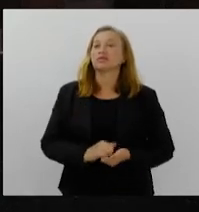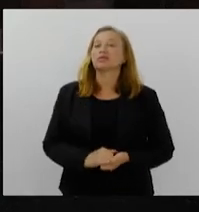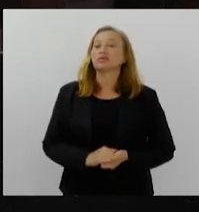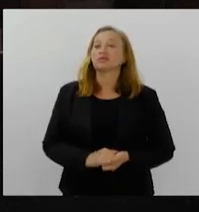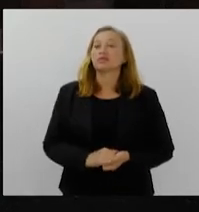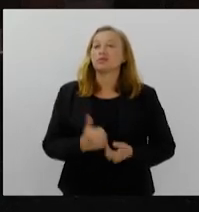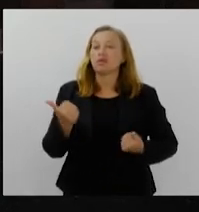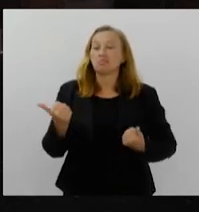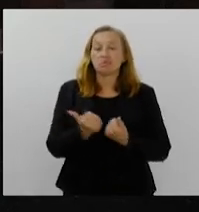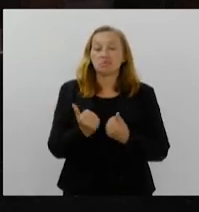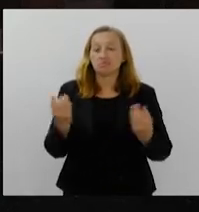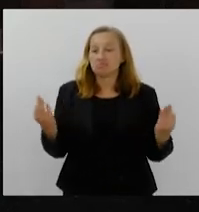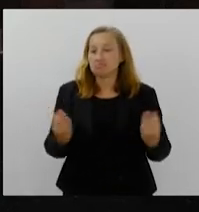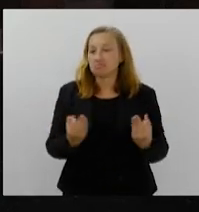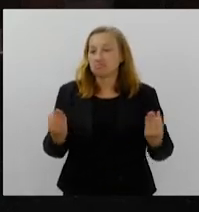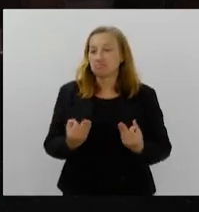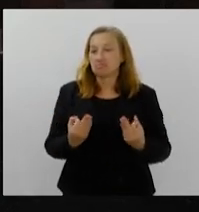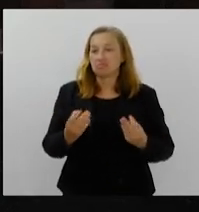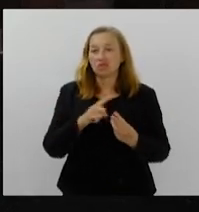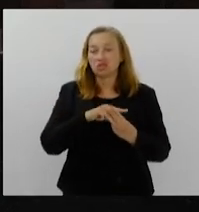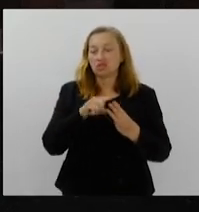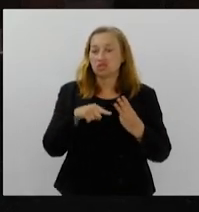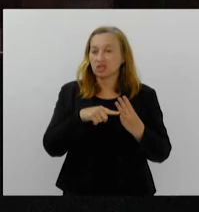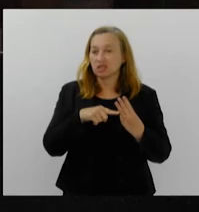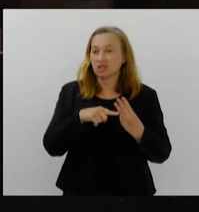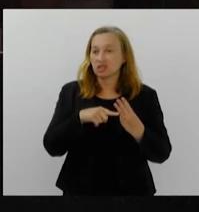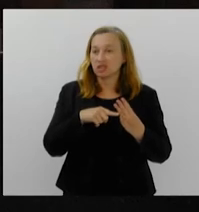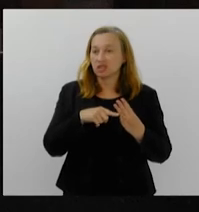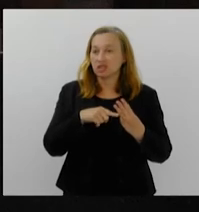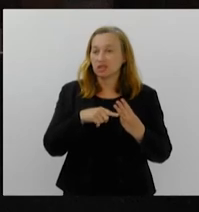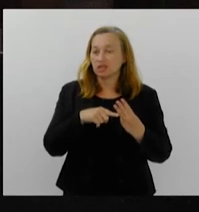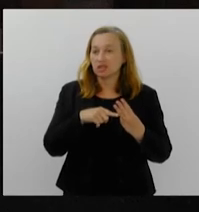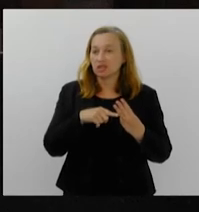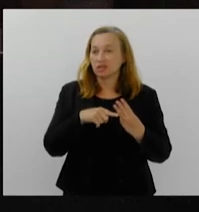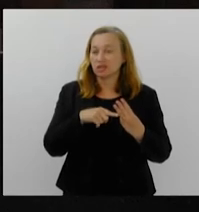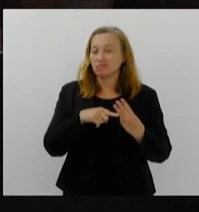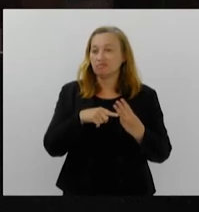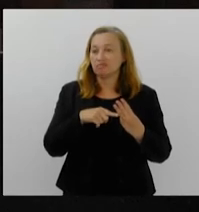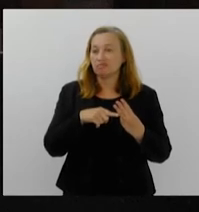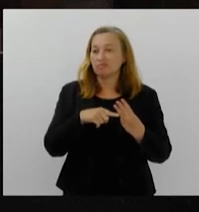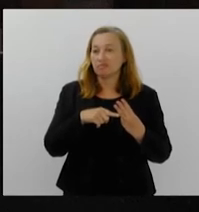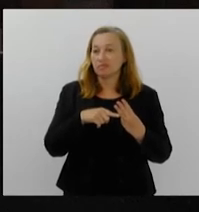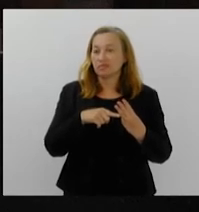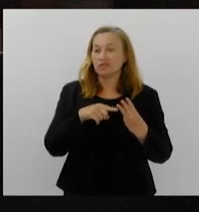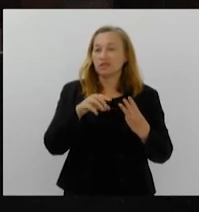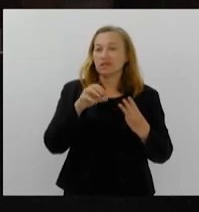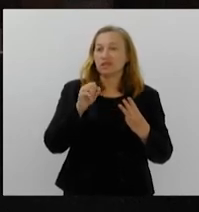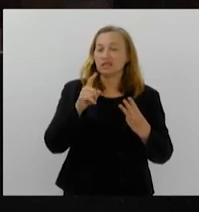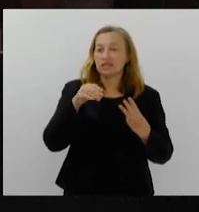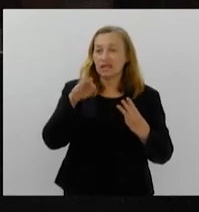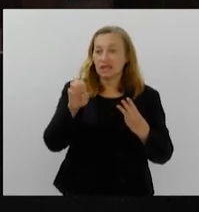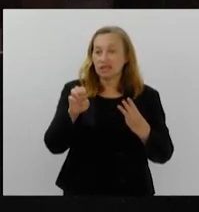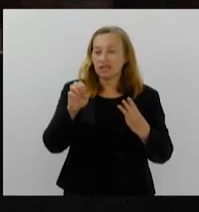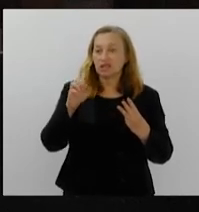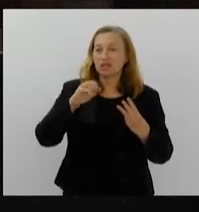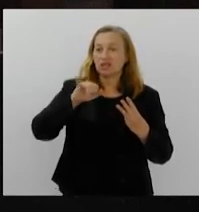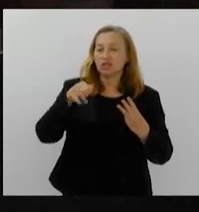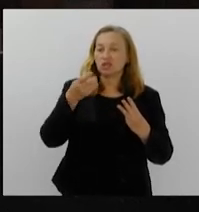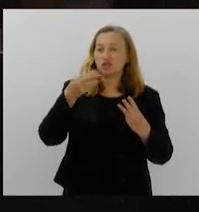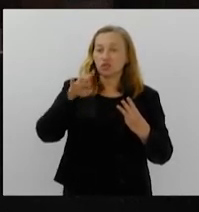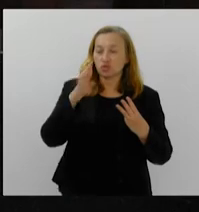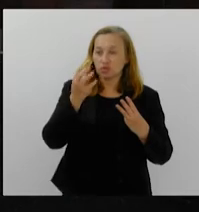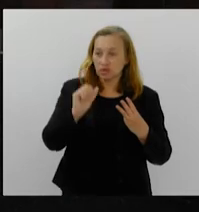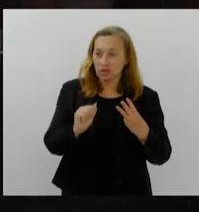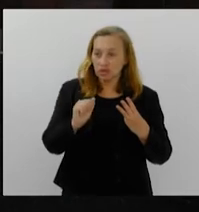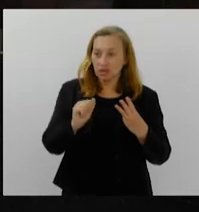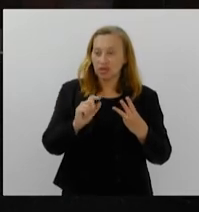o apoio fundamental, essas três, são três, a Sirlene, a Júnia e a Júlia.